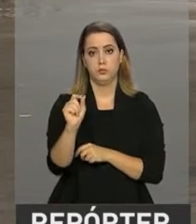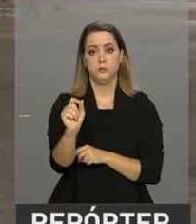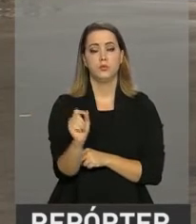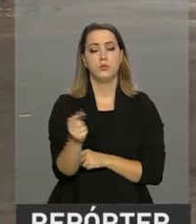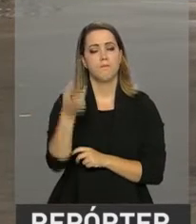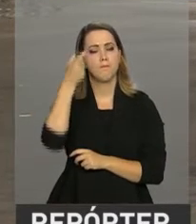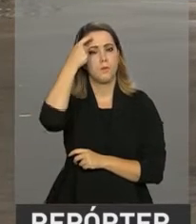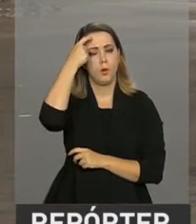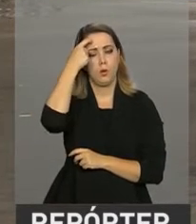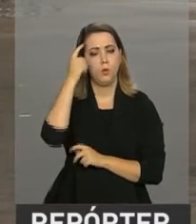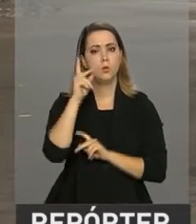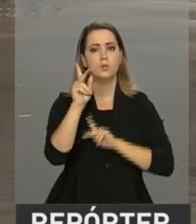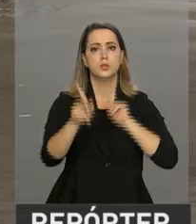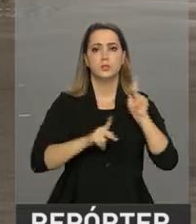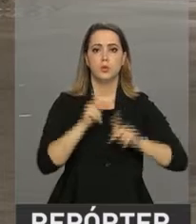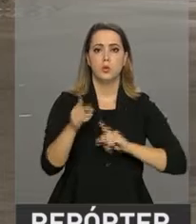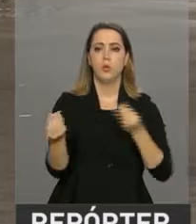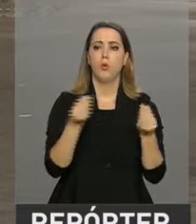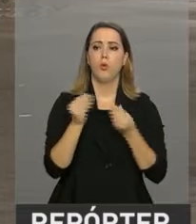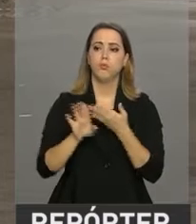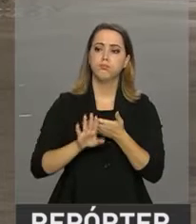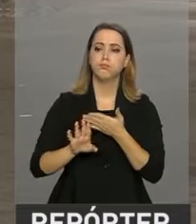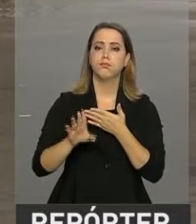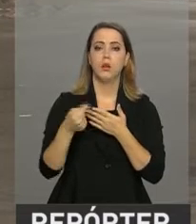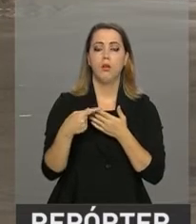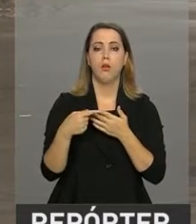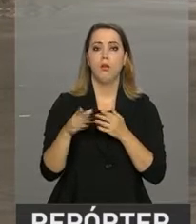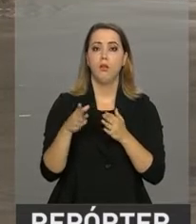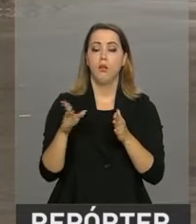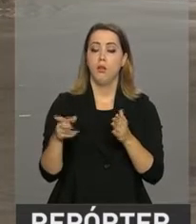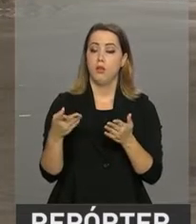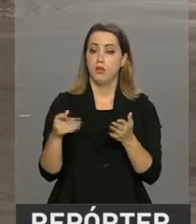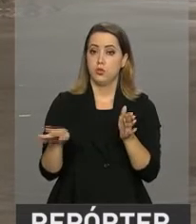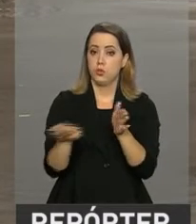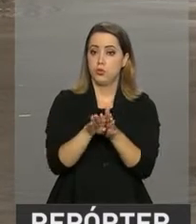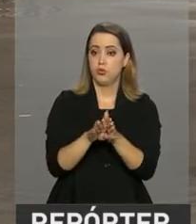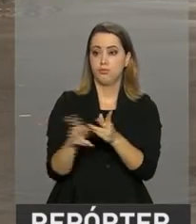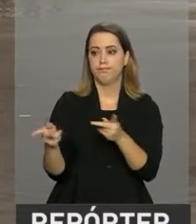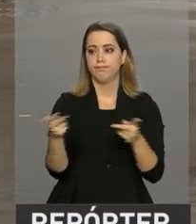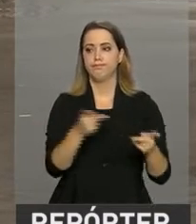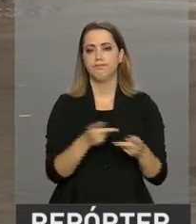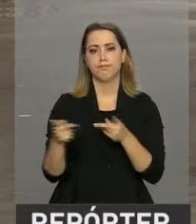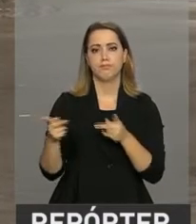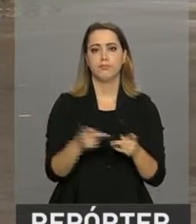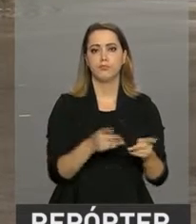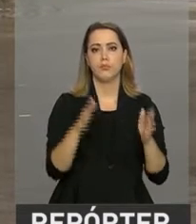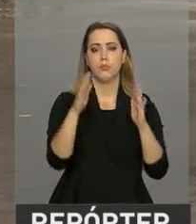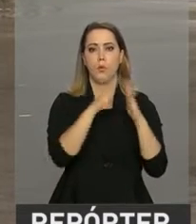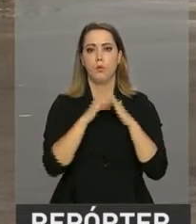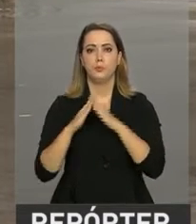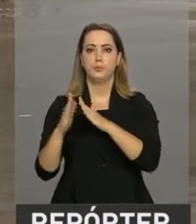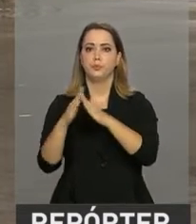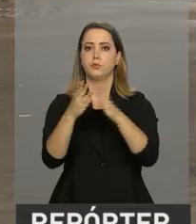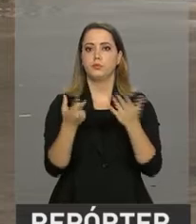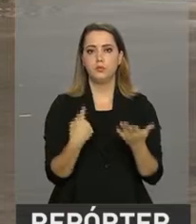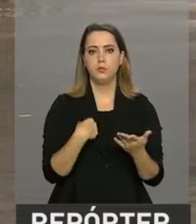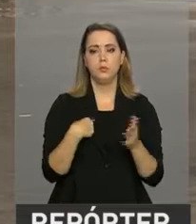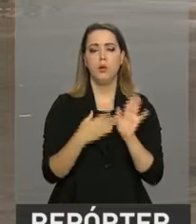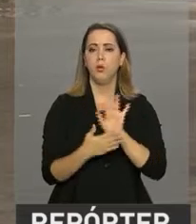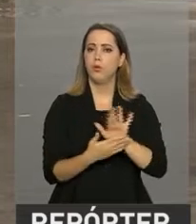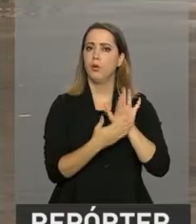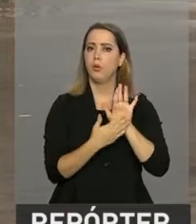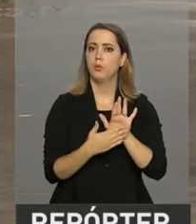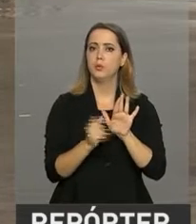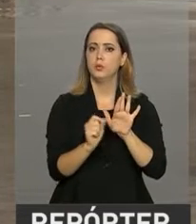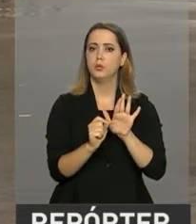a população como batendo de porta em porta conversando com as pessoas nas ruas nas casas e mostrando que atitudes